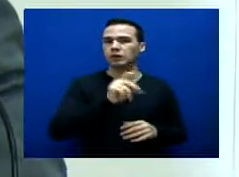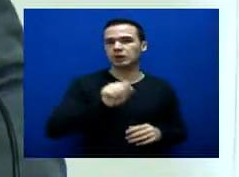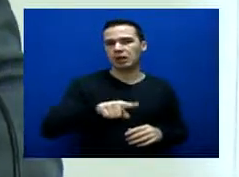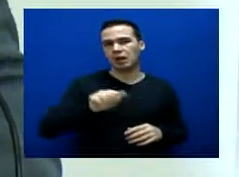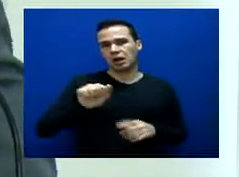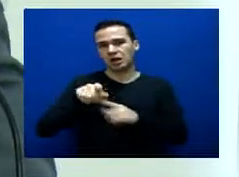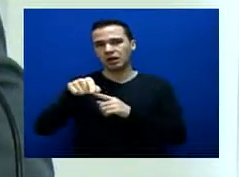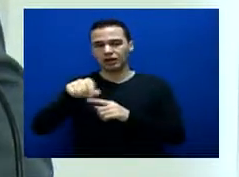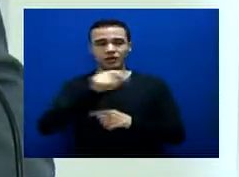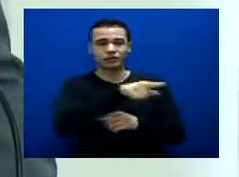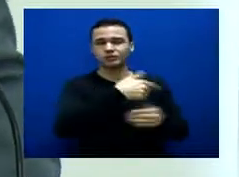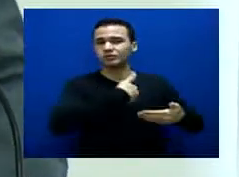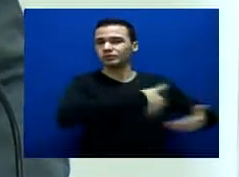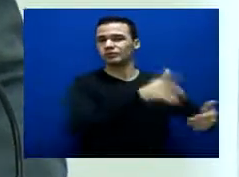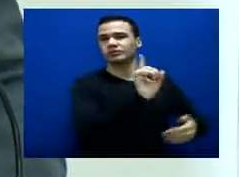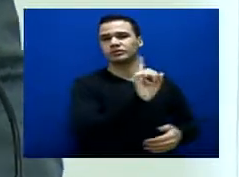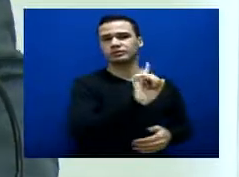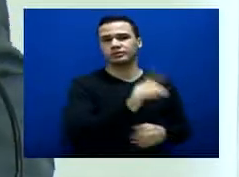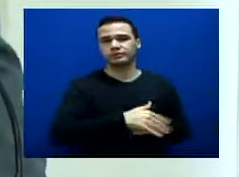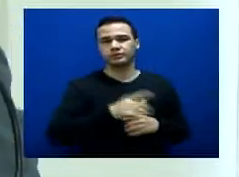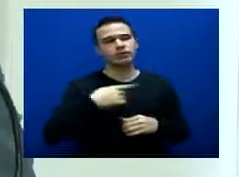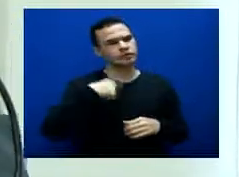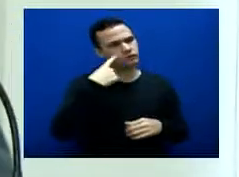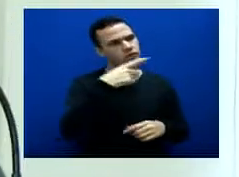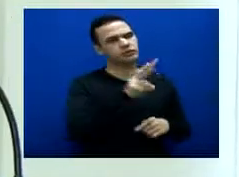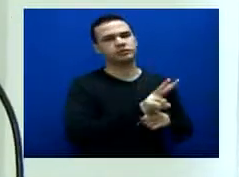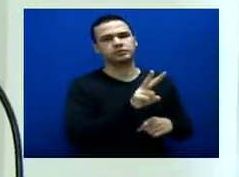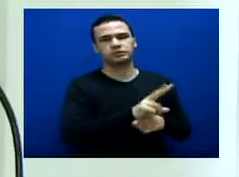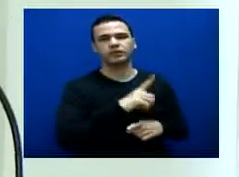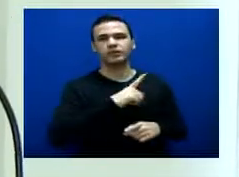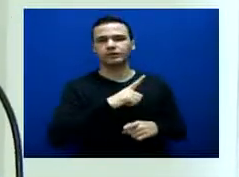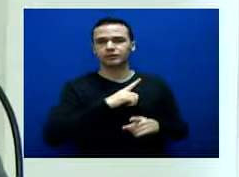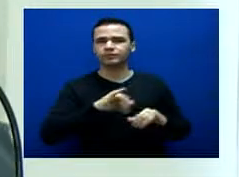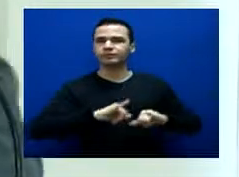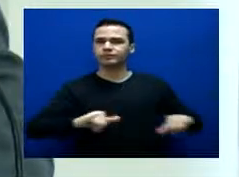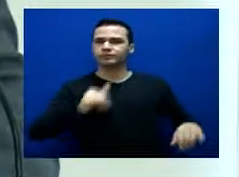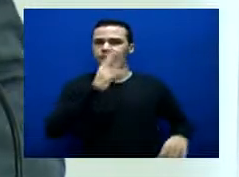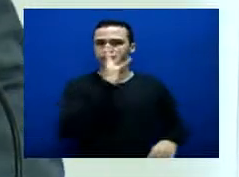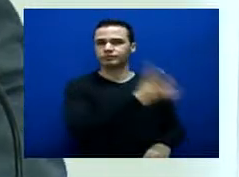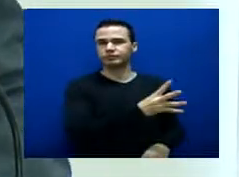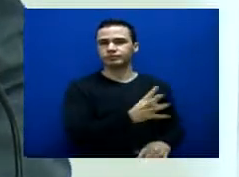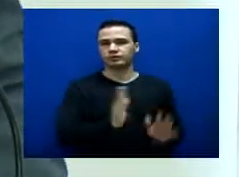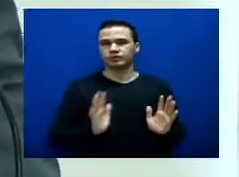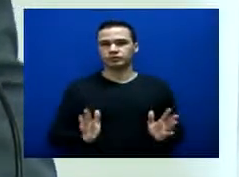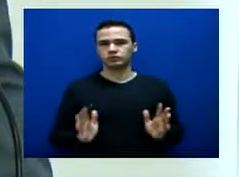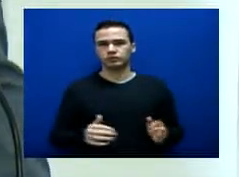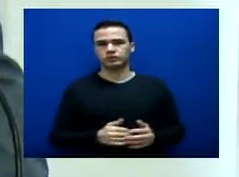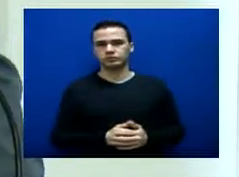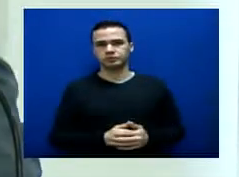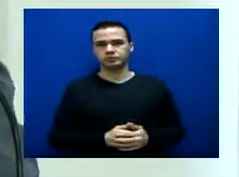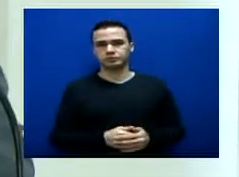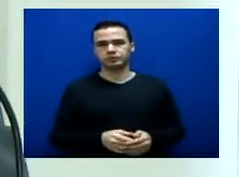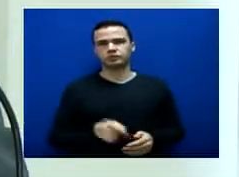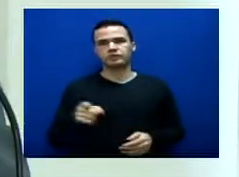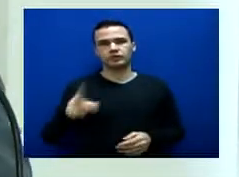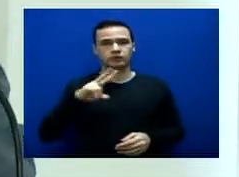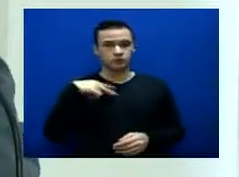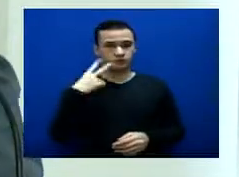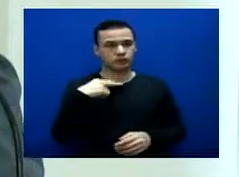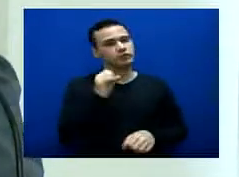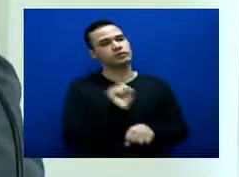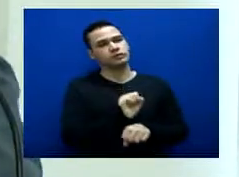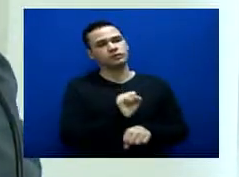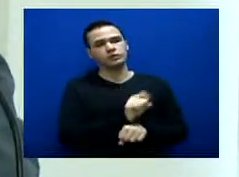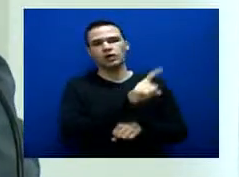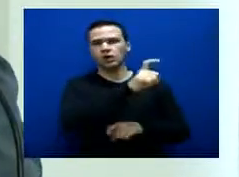Norte, nem chamado eu fui. Aí eu fui fiscalizar, ela falou, tem uma denúncia, vereador, que a gente está... A gente está esperando lá e